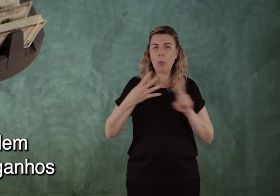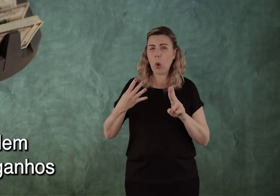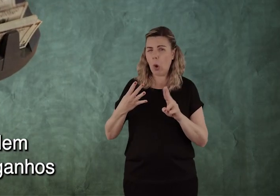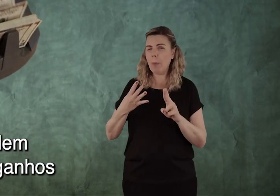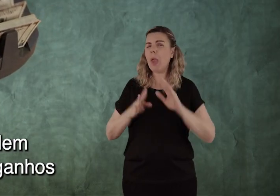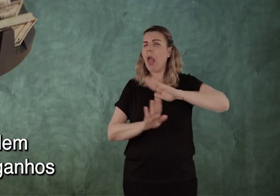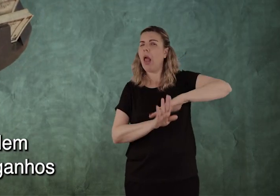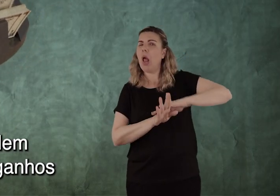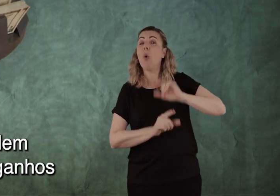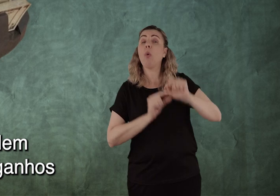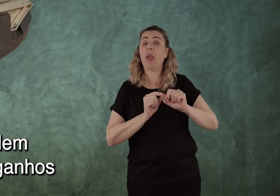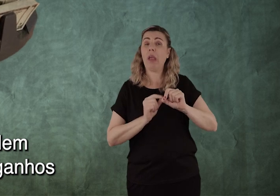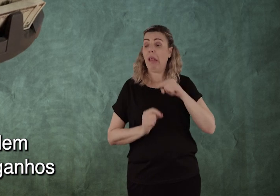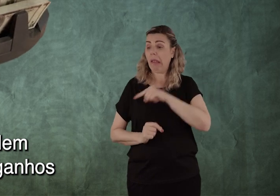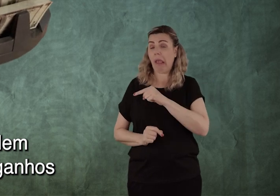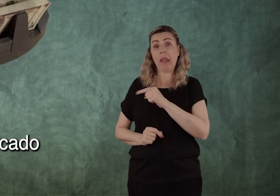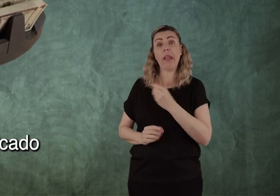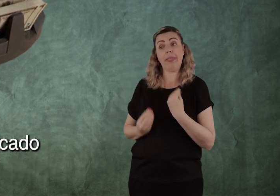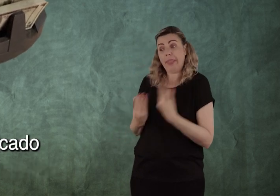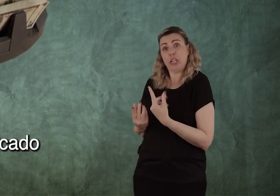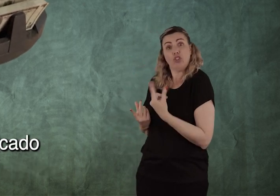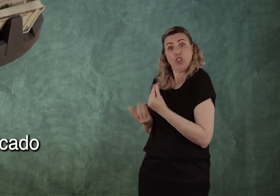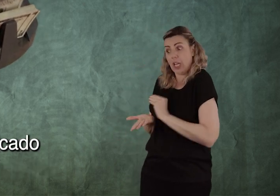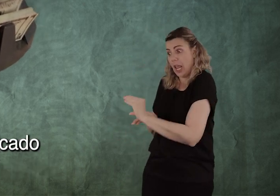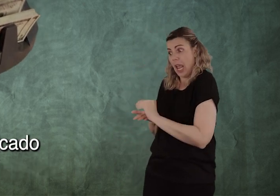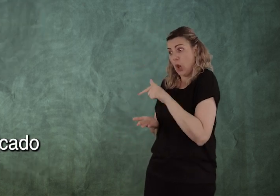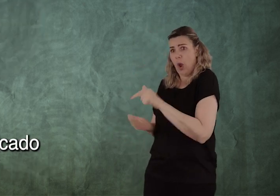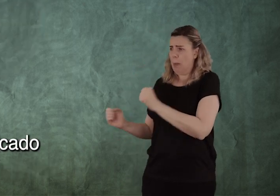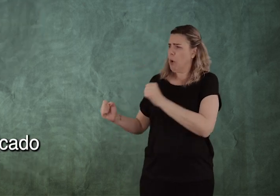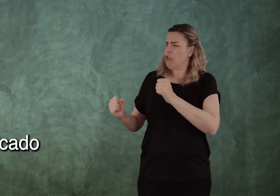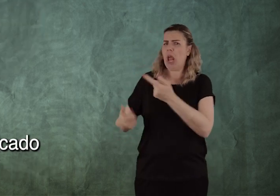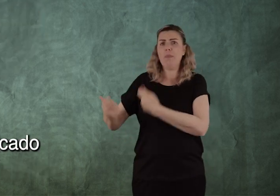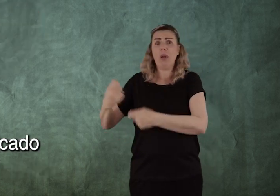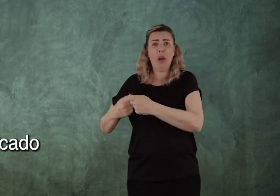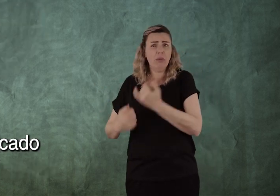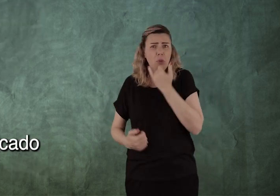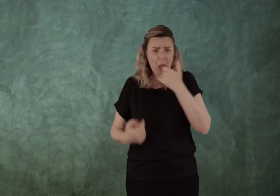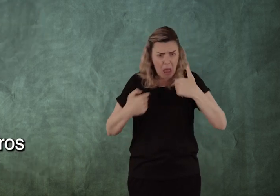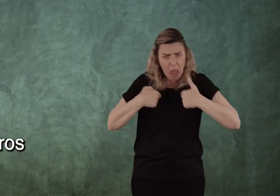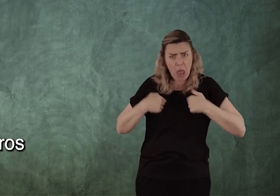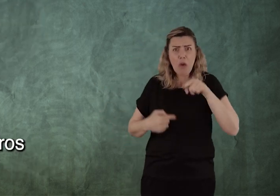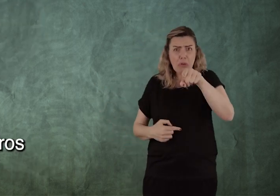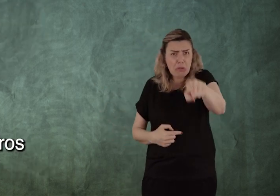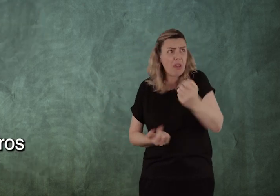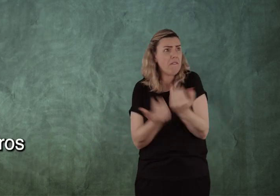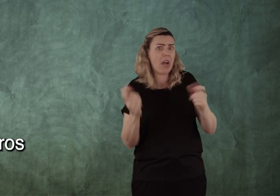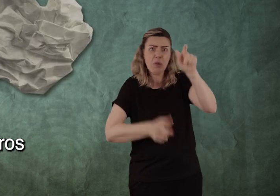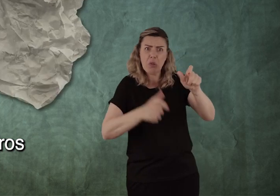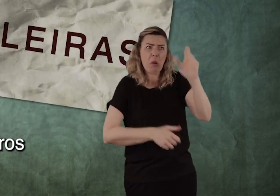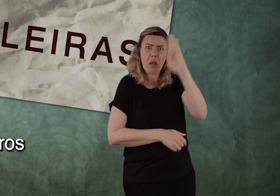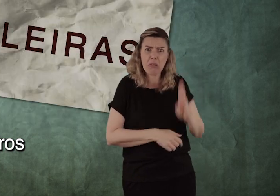nomes escondem que quem assegura os ganhos dos poderosos do mercado somos eu, você e milhões